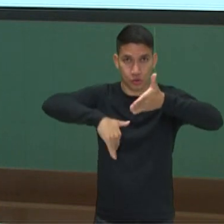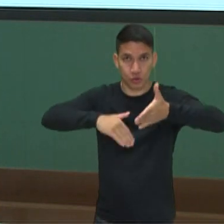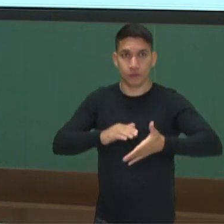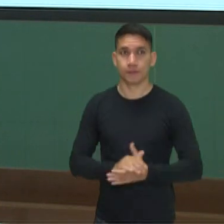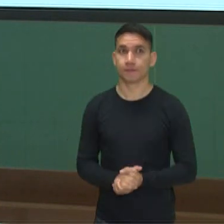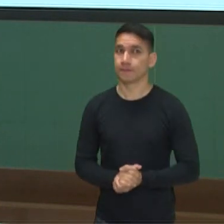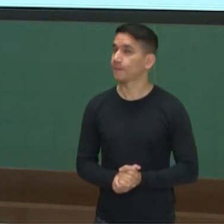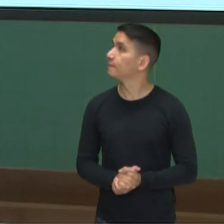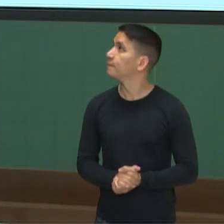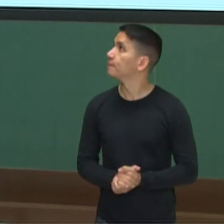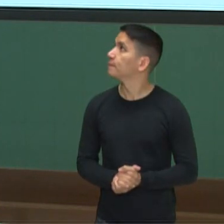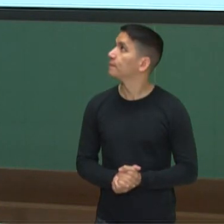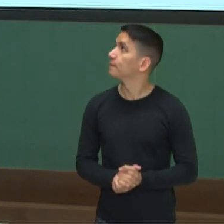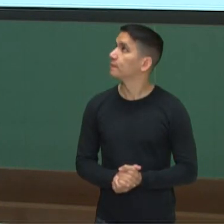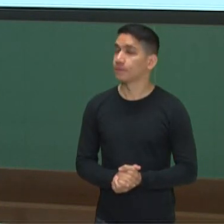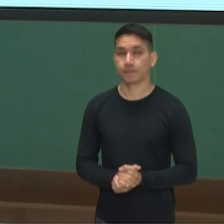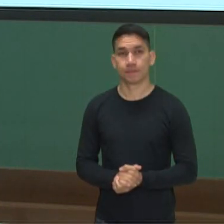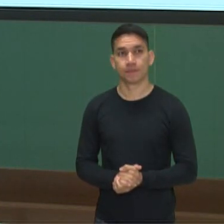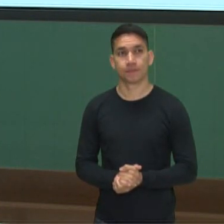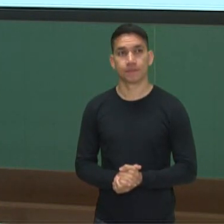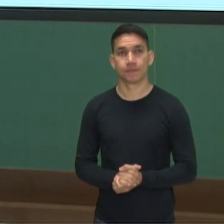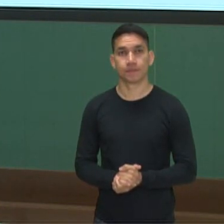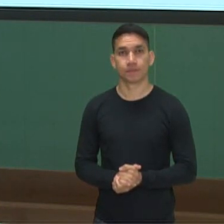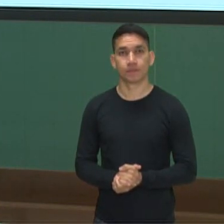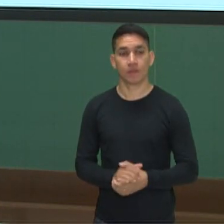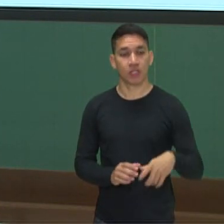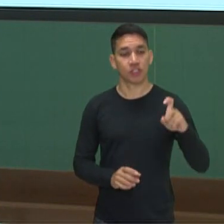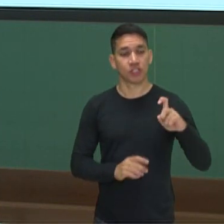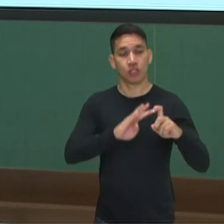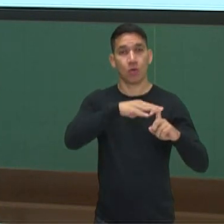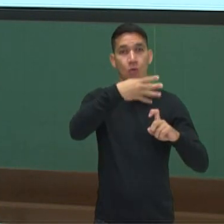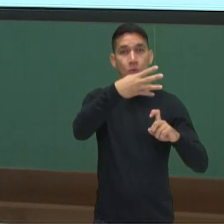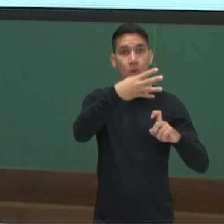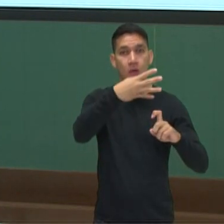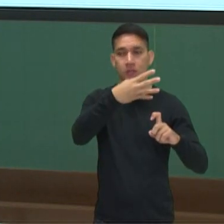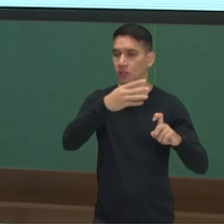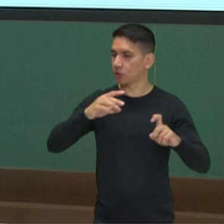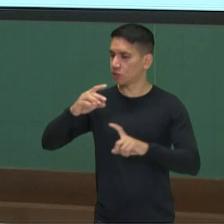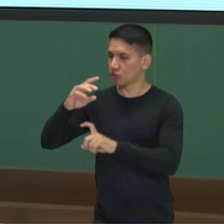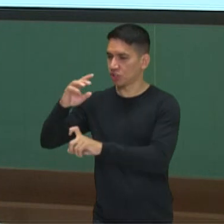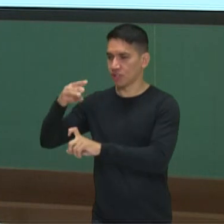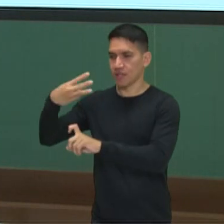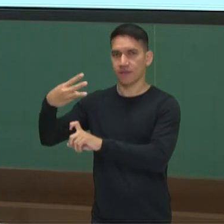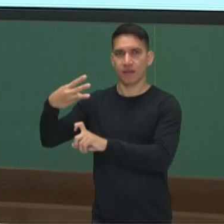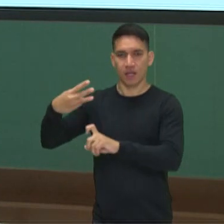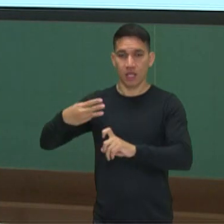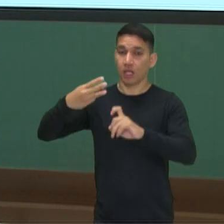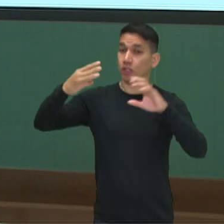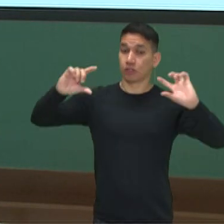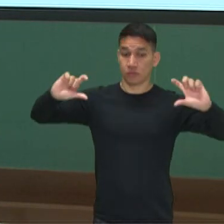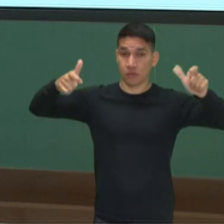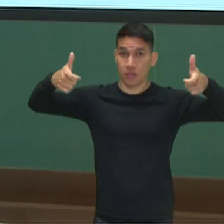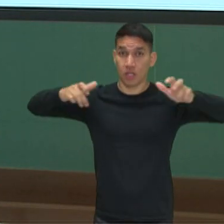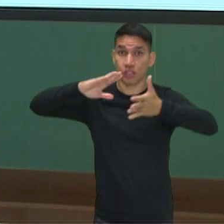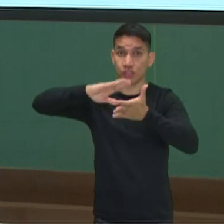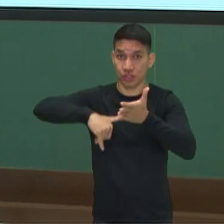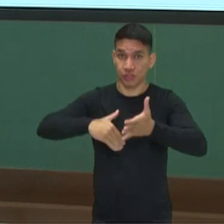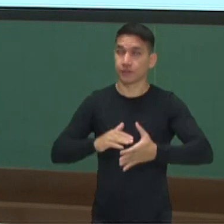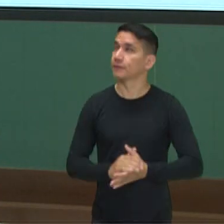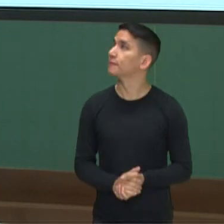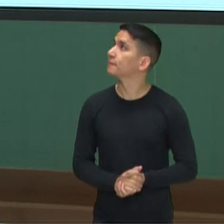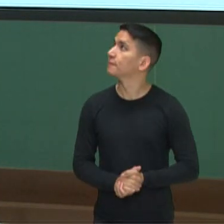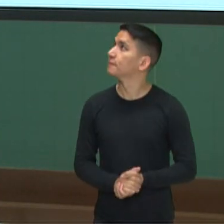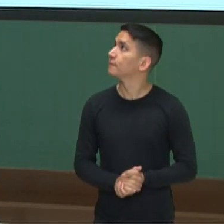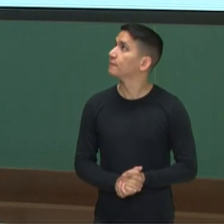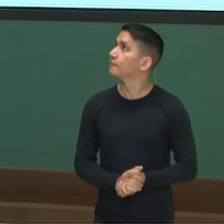por 3, 7. X à quarta por x à terceira, diminui os expoentes, x. E menos 12 divididos por